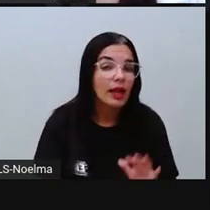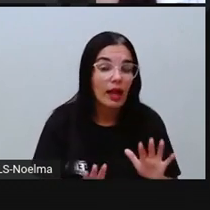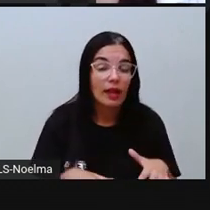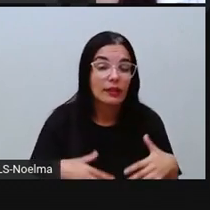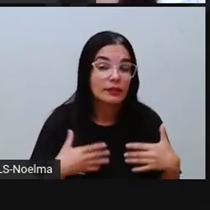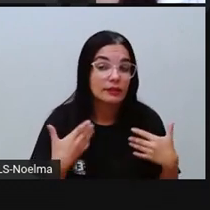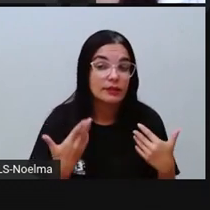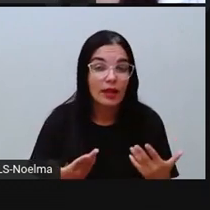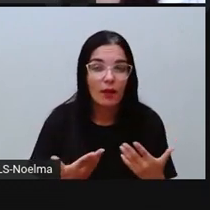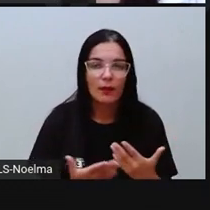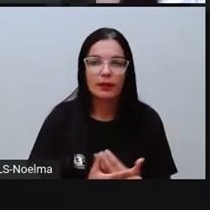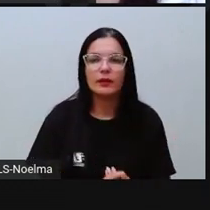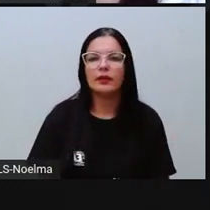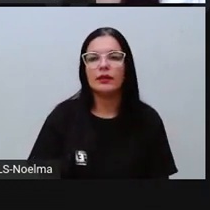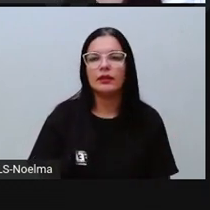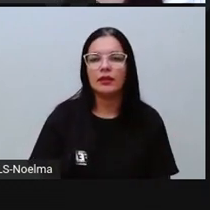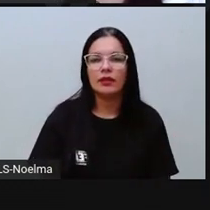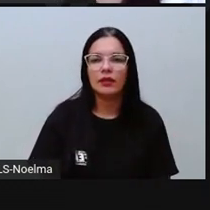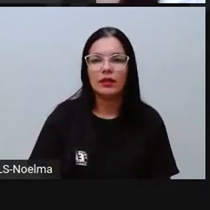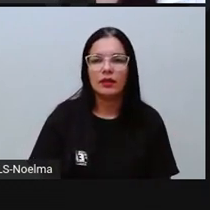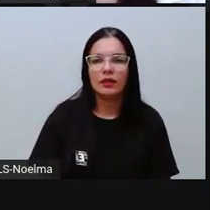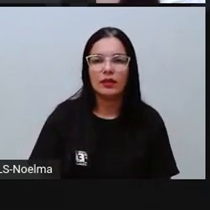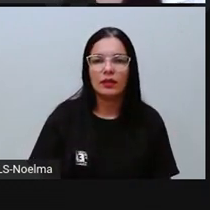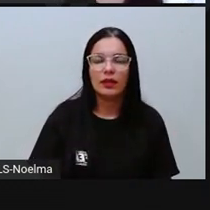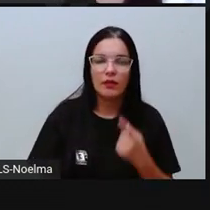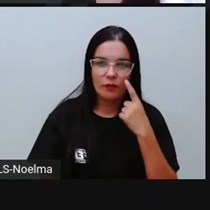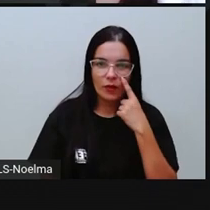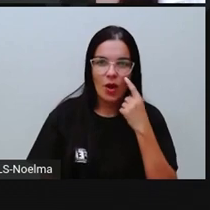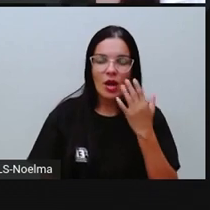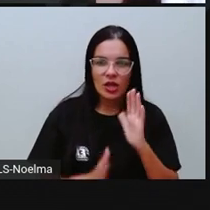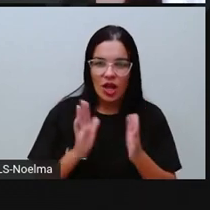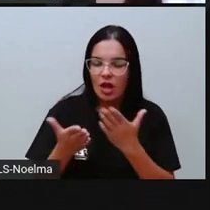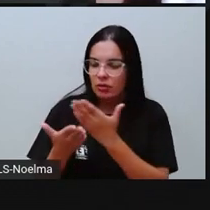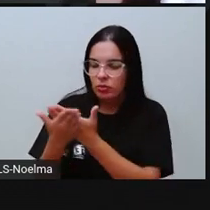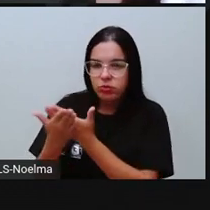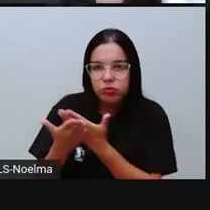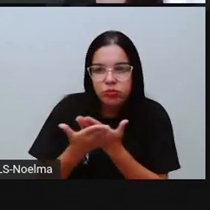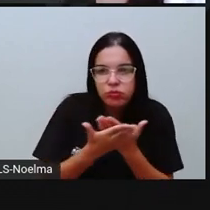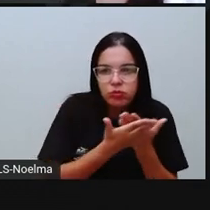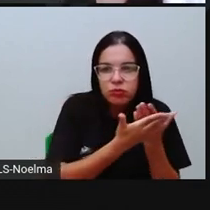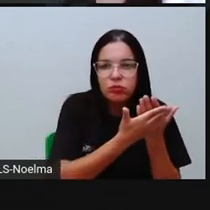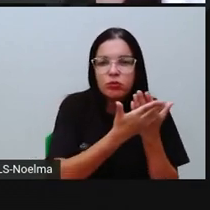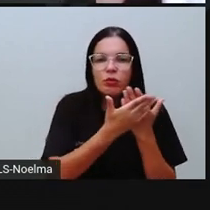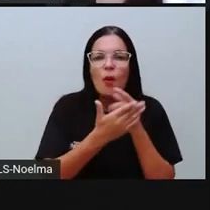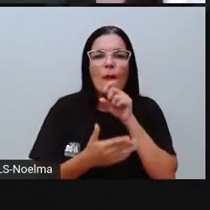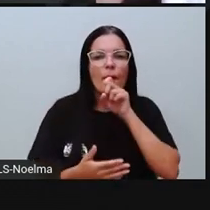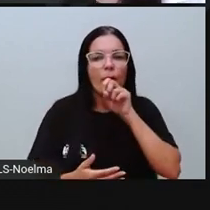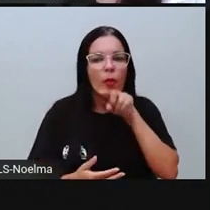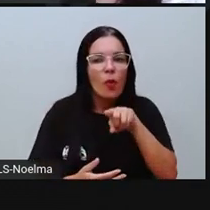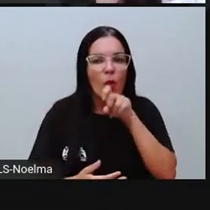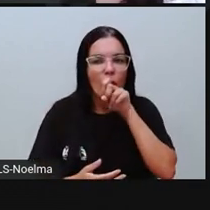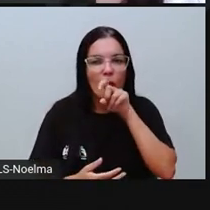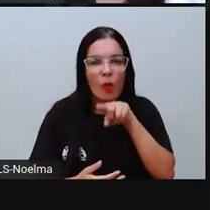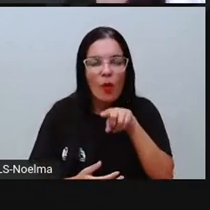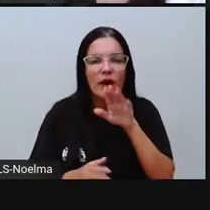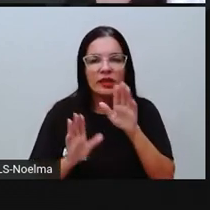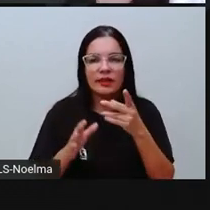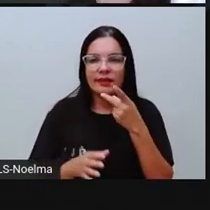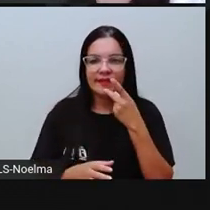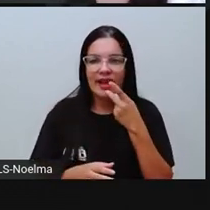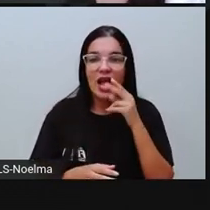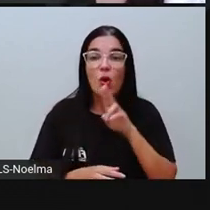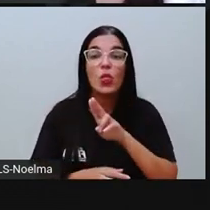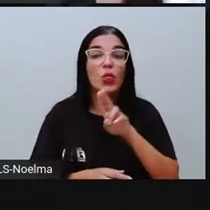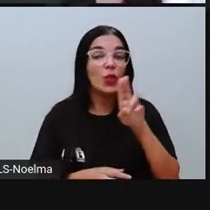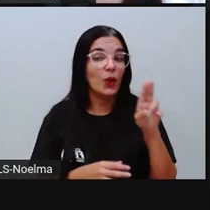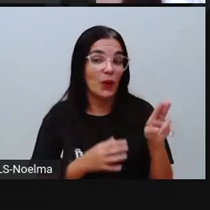Durante essa trajetória que a gente vem tendo aqui, né, que a gente está conhecendo esse tamanduá-bandeira, eu falei sobre o nome